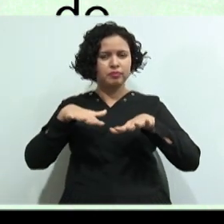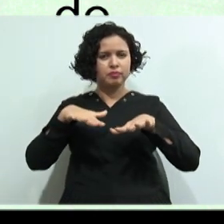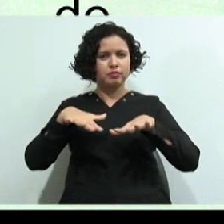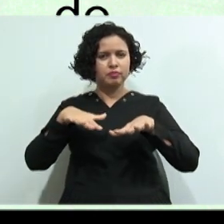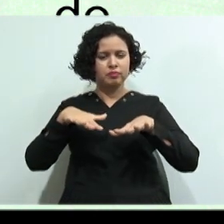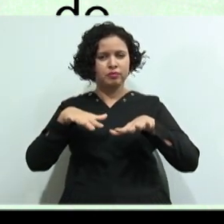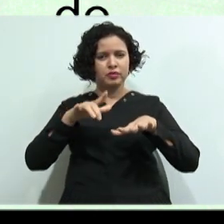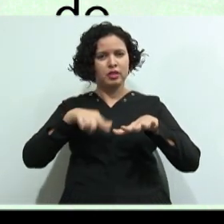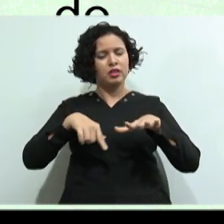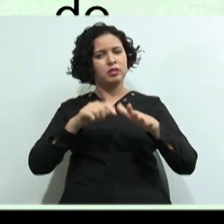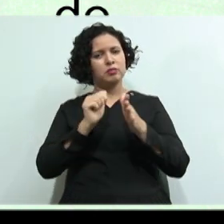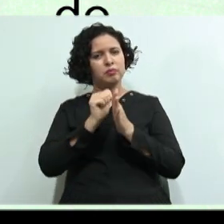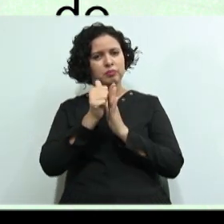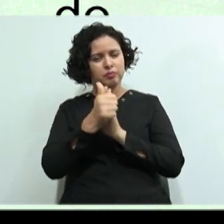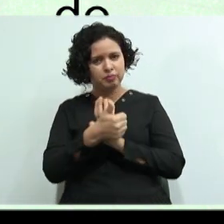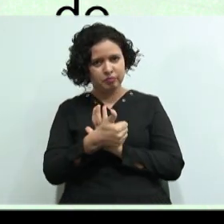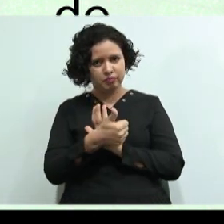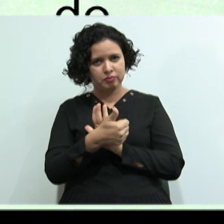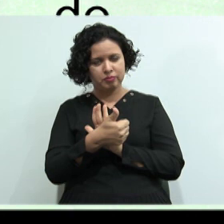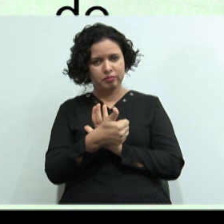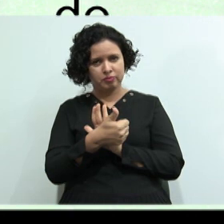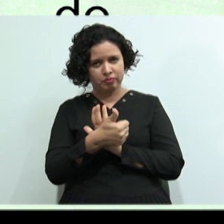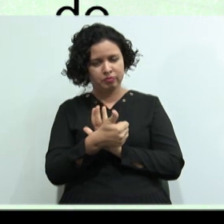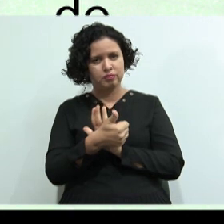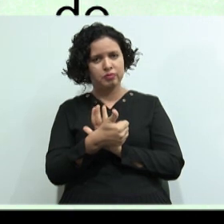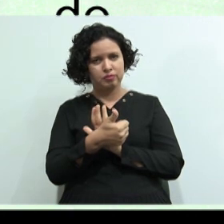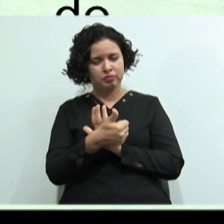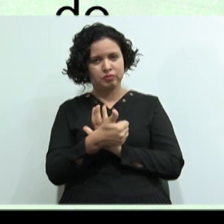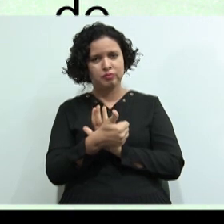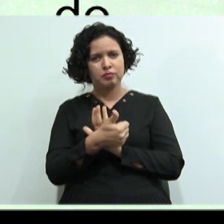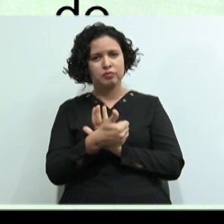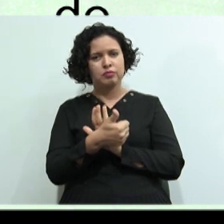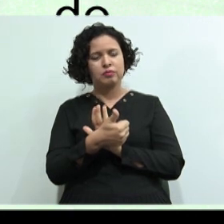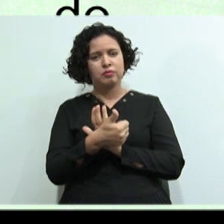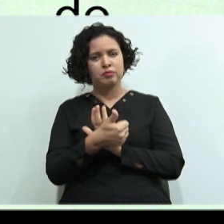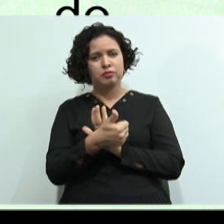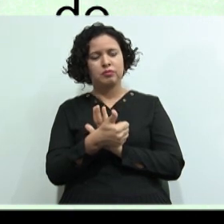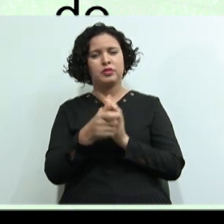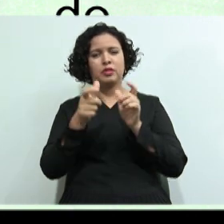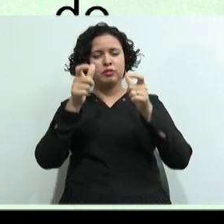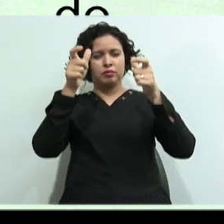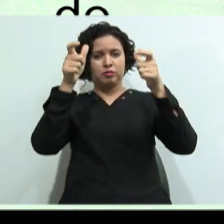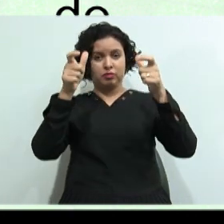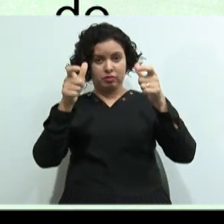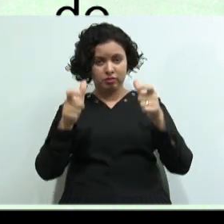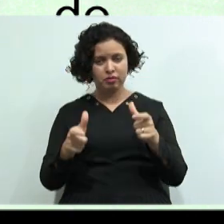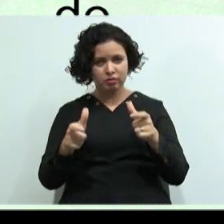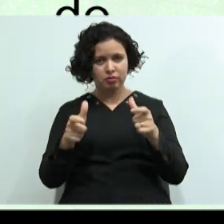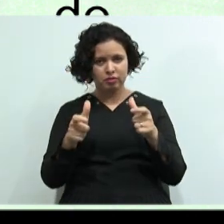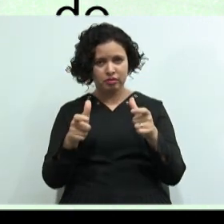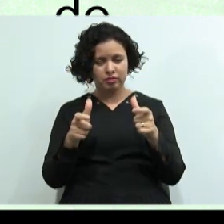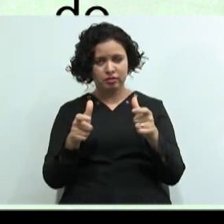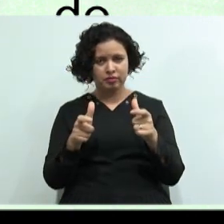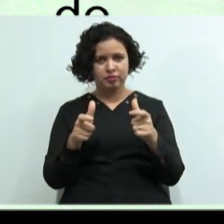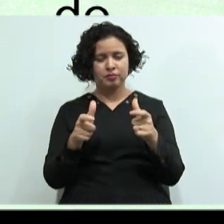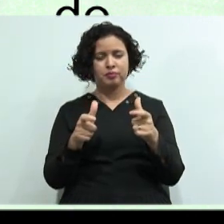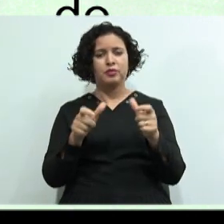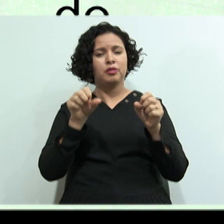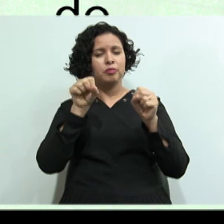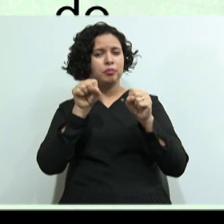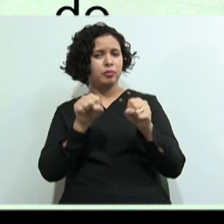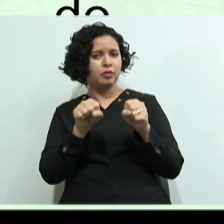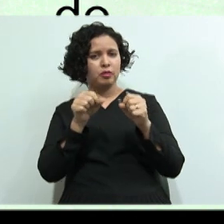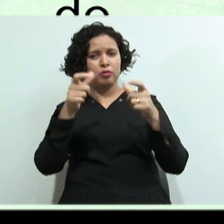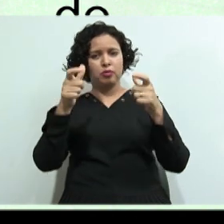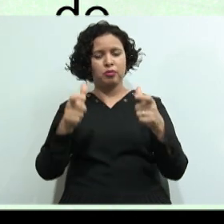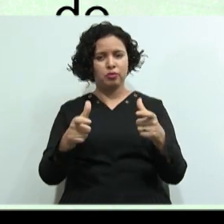determinado formato, com um determinado formato, em um determinado lugar, podendo esse